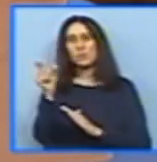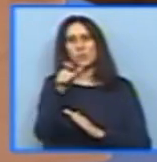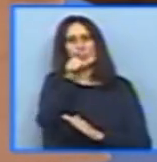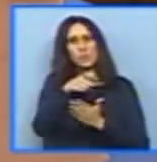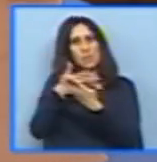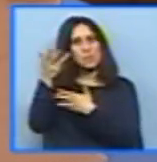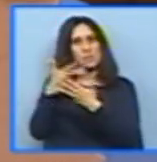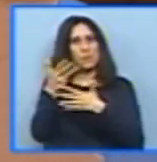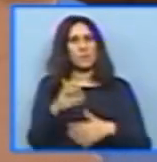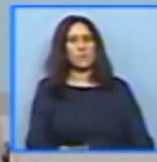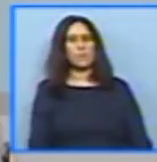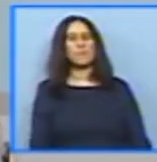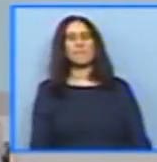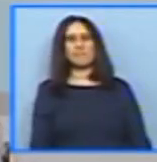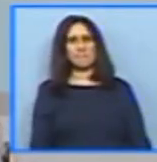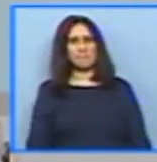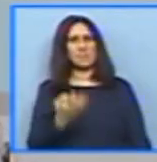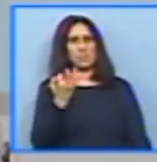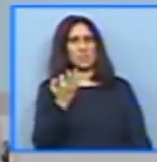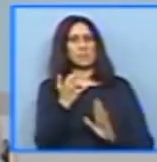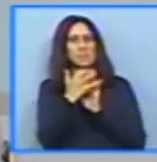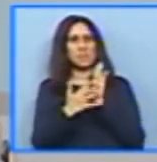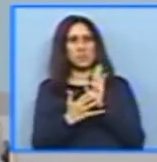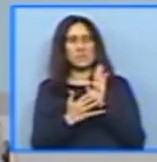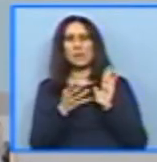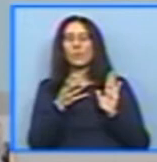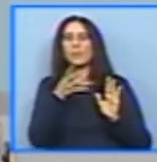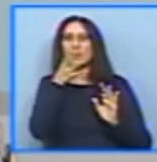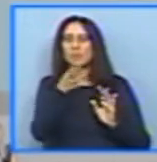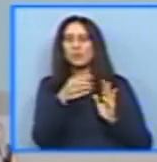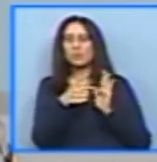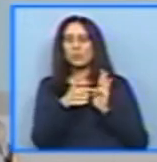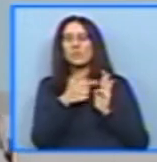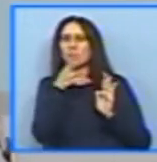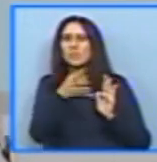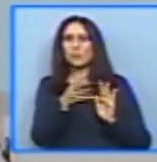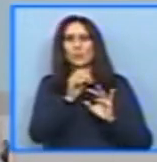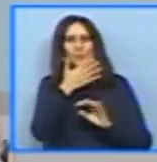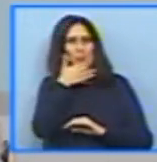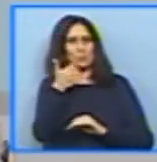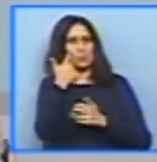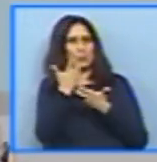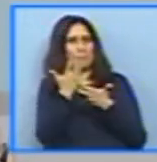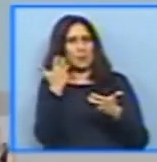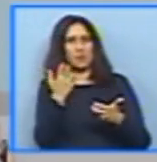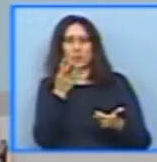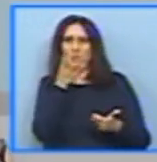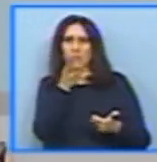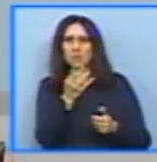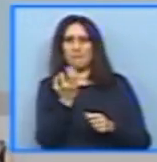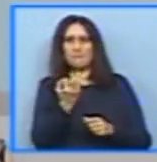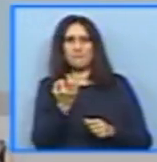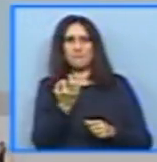neste texto, já de uma forma dita, está dito de uma forma muito bonita e muito explícita, e eu diria